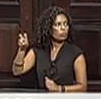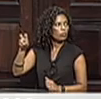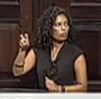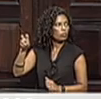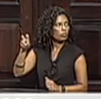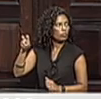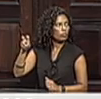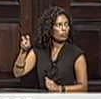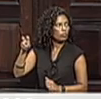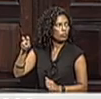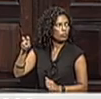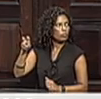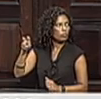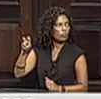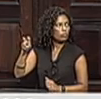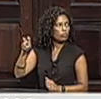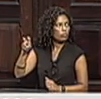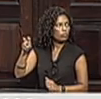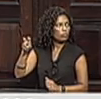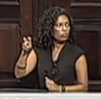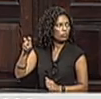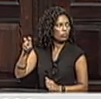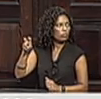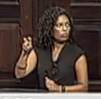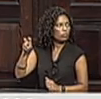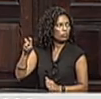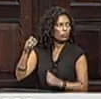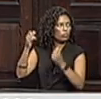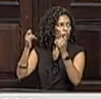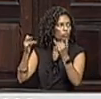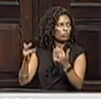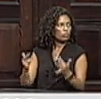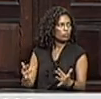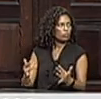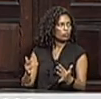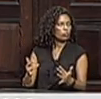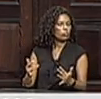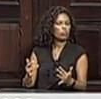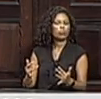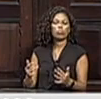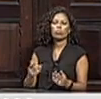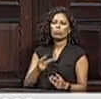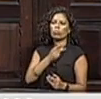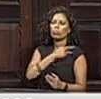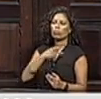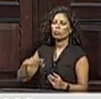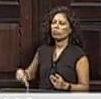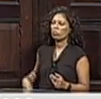pedir de Vossa Excelência, a enfermeira Regiane, coautora do projeto 3515 de 2017, é isso?